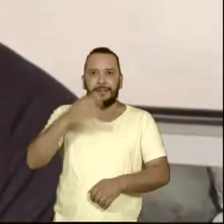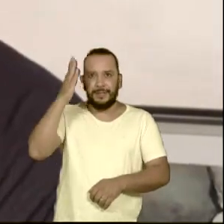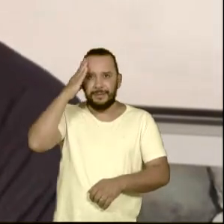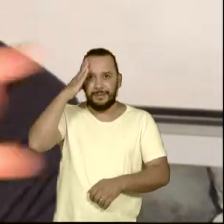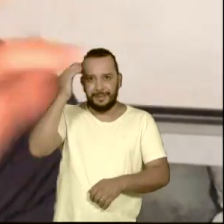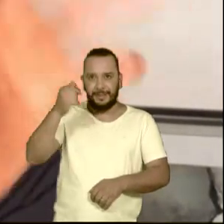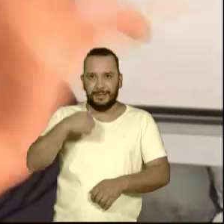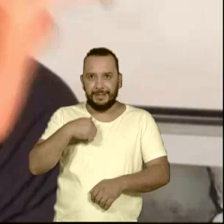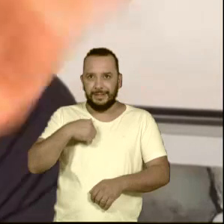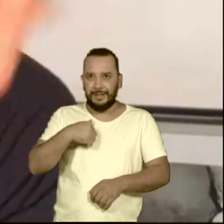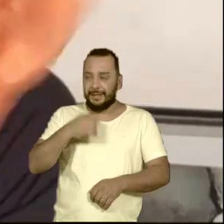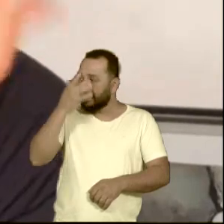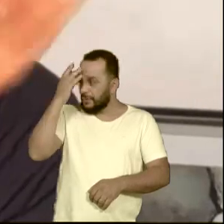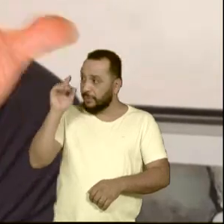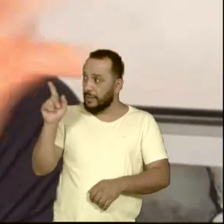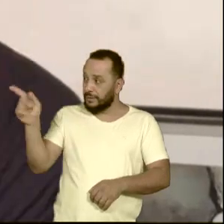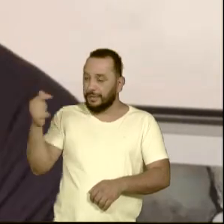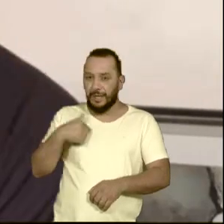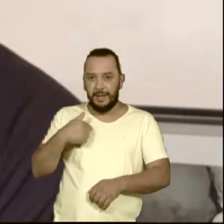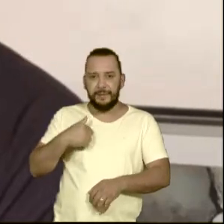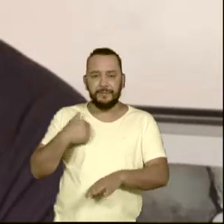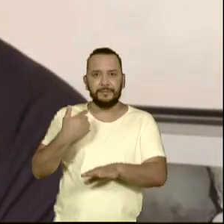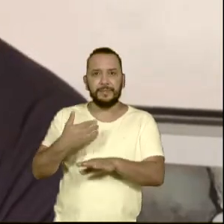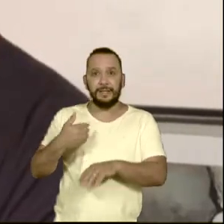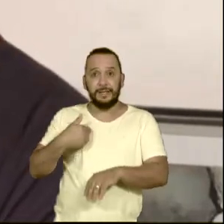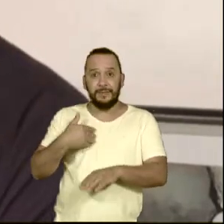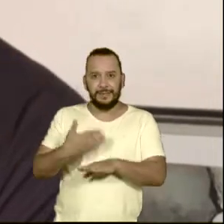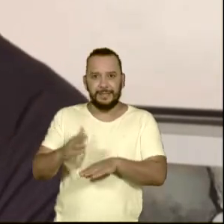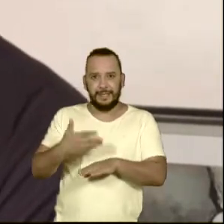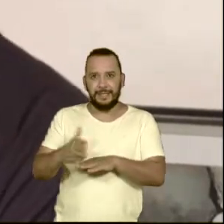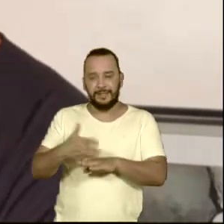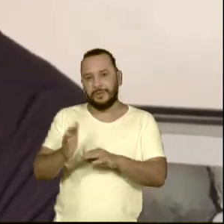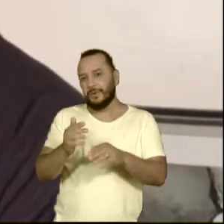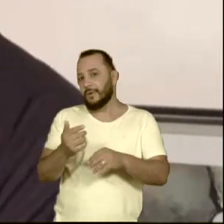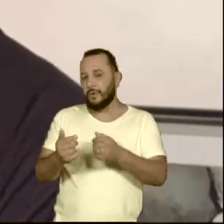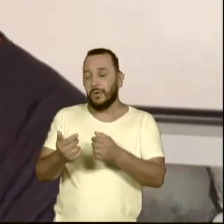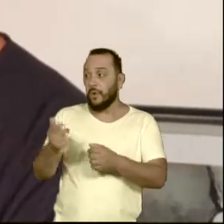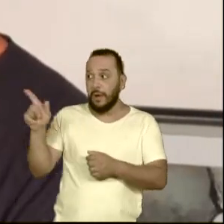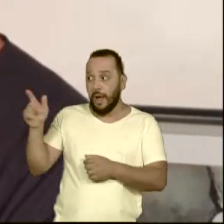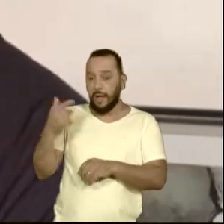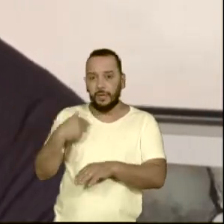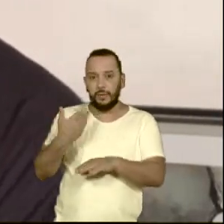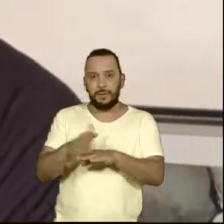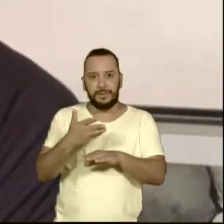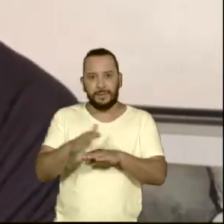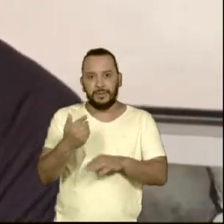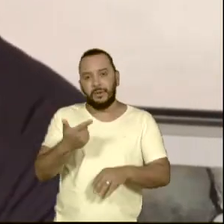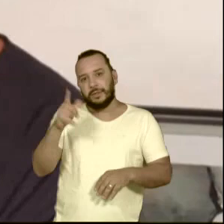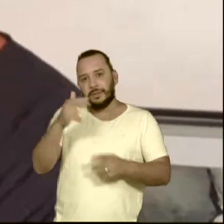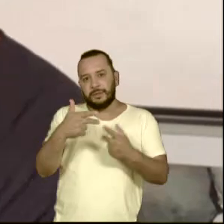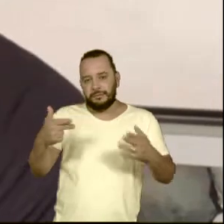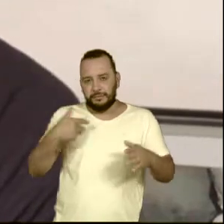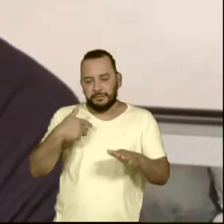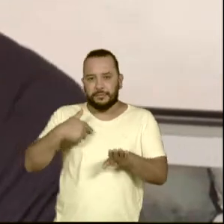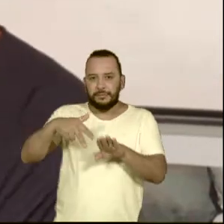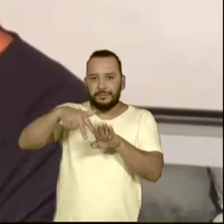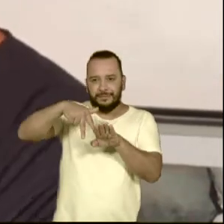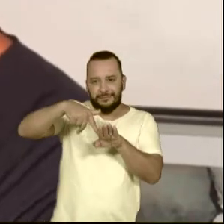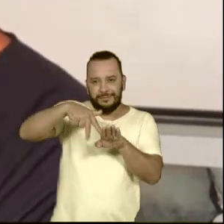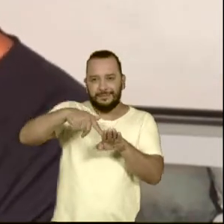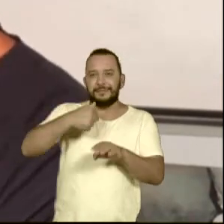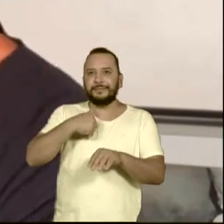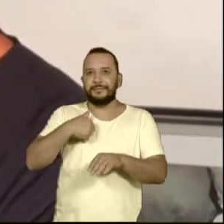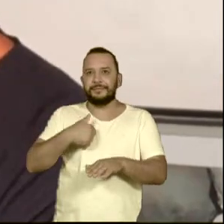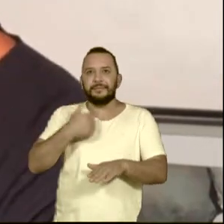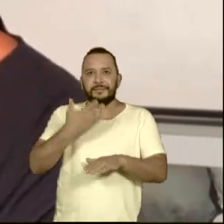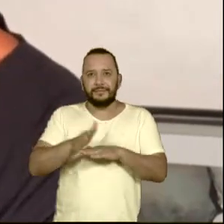E eu ficava, enquanto você ficava ensaiando e marcando cena, eu ficava ensaiando outras coisas que eu poderia fazer com o Garibaldo. Andar de skate, ficava dentro